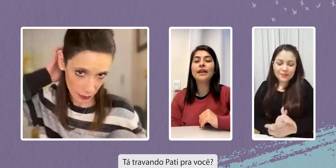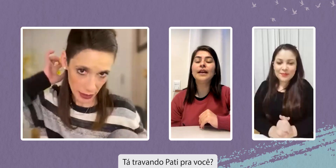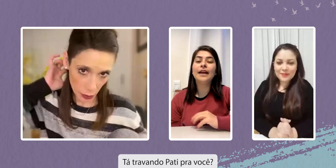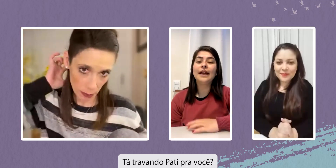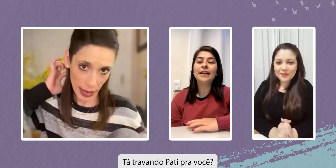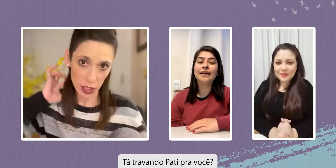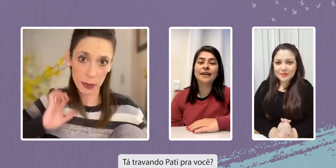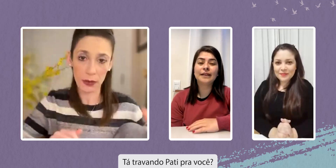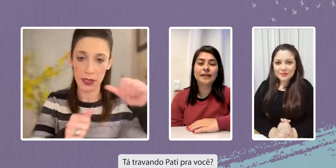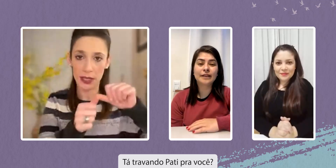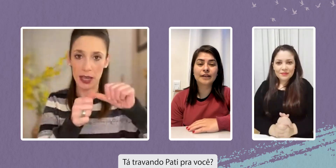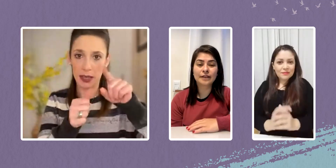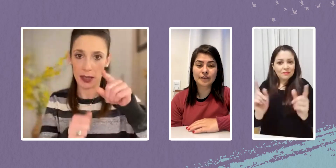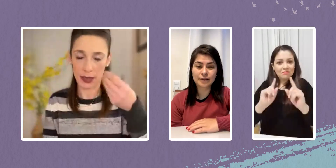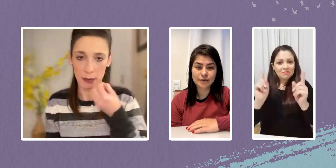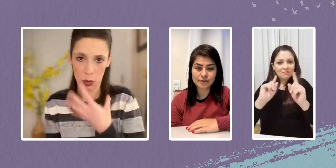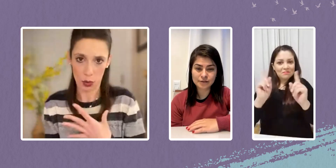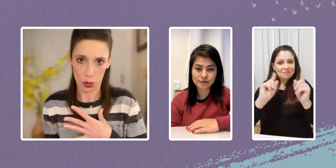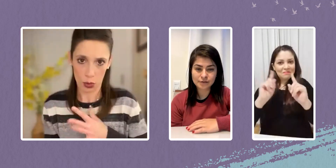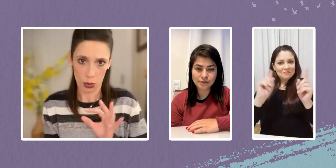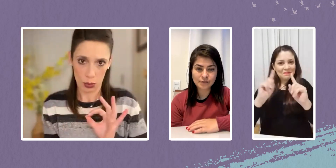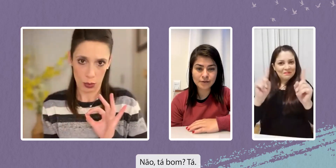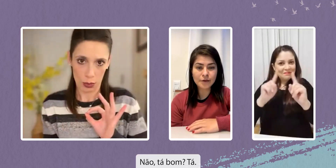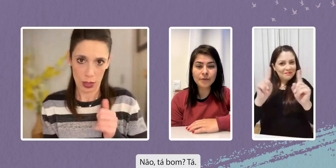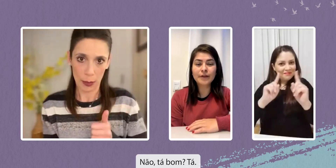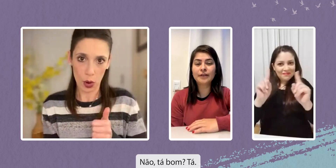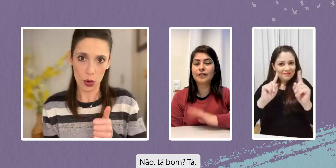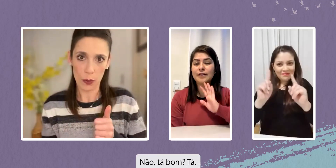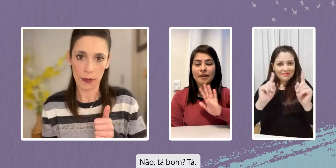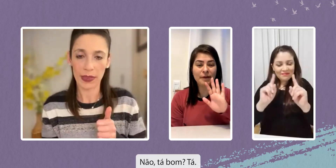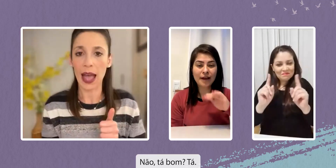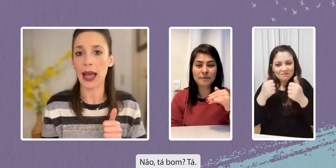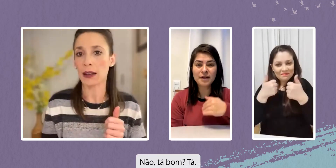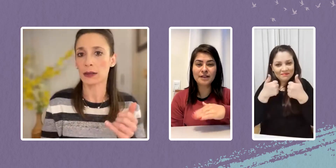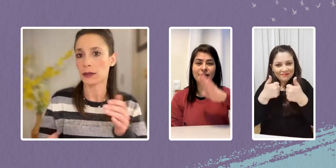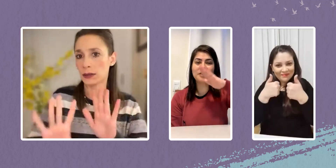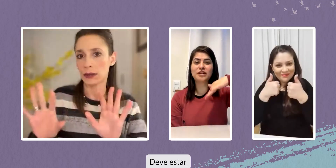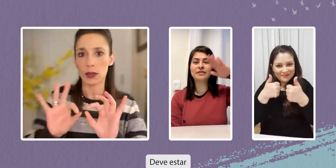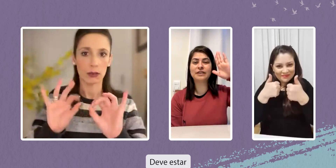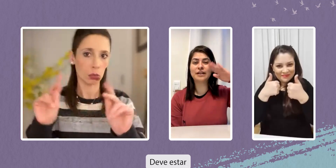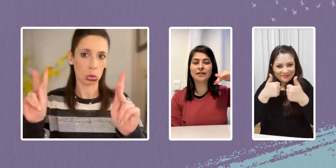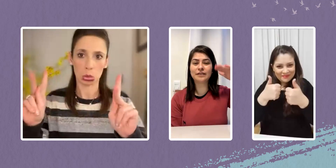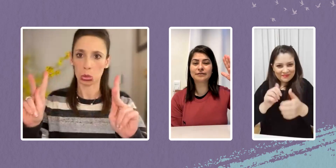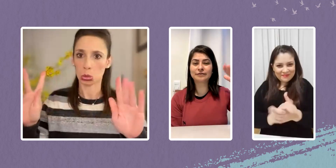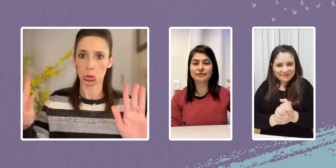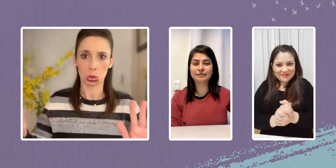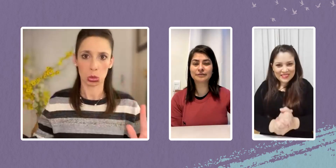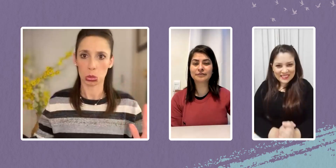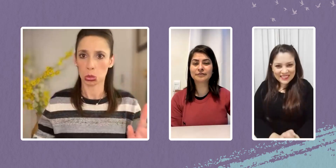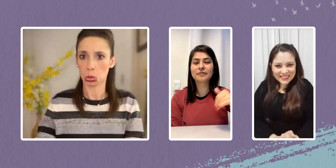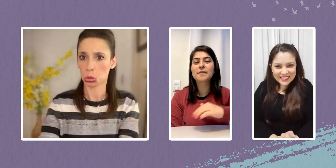Tá travando, Paty, para você? Não? Tá Então é. bom? Tá. Deve estar.